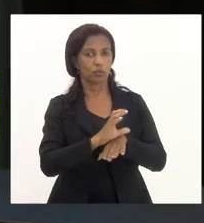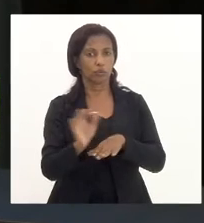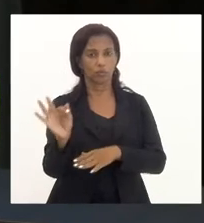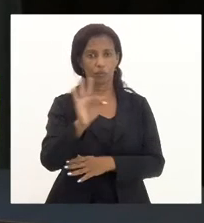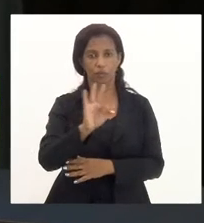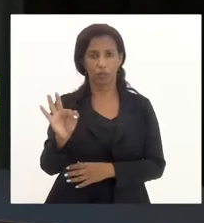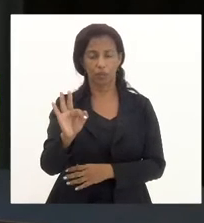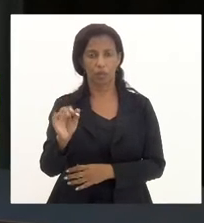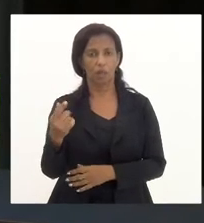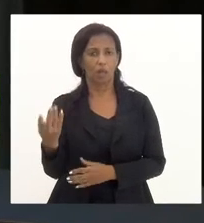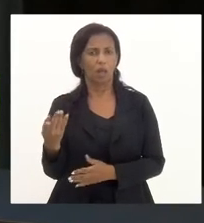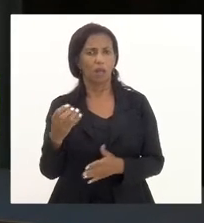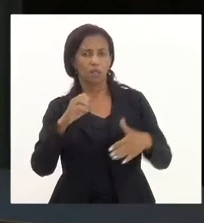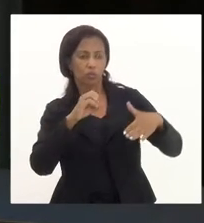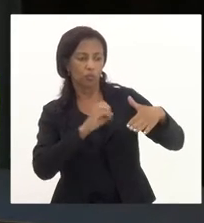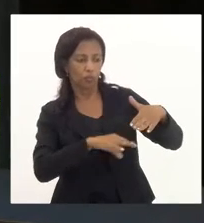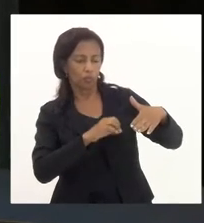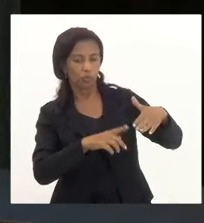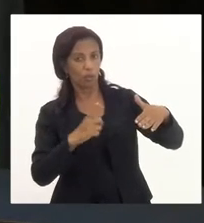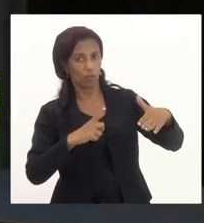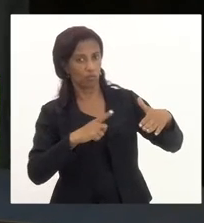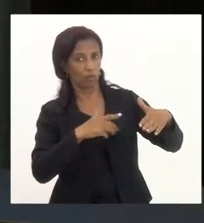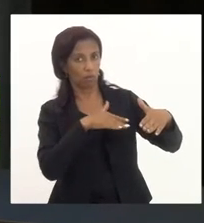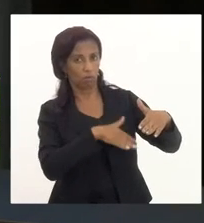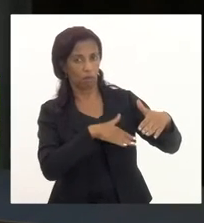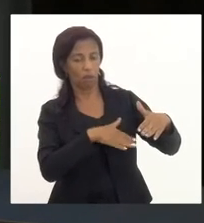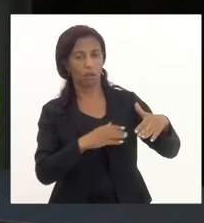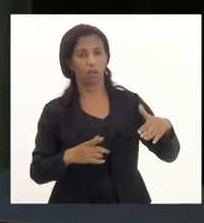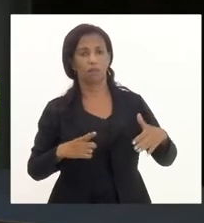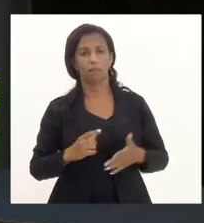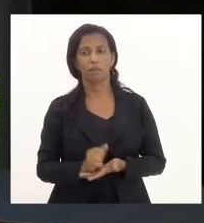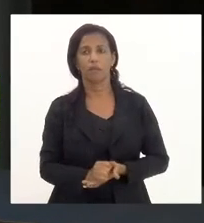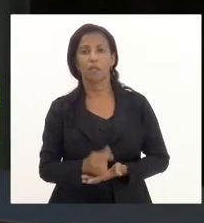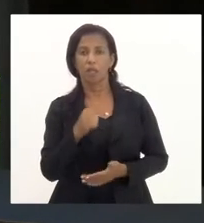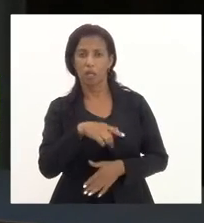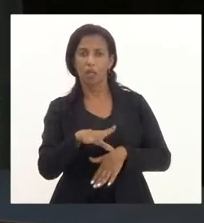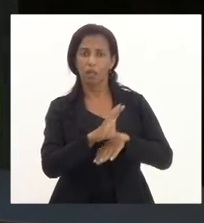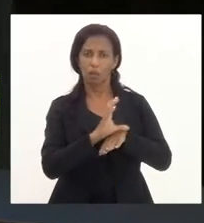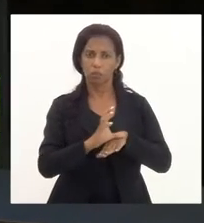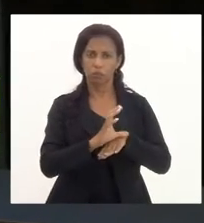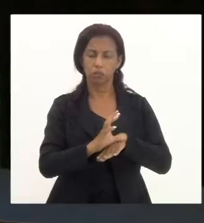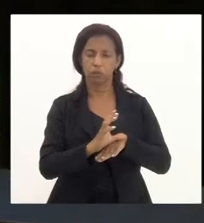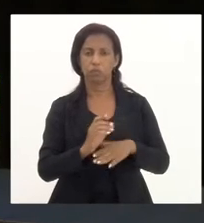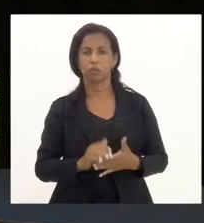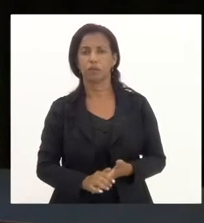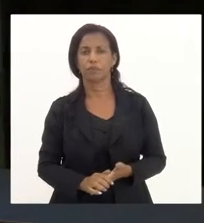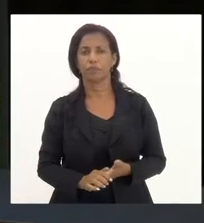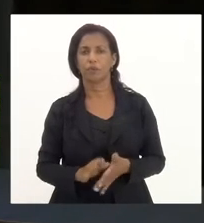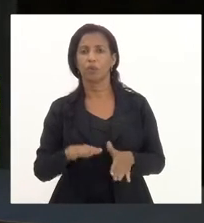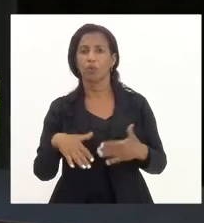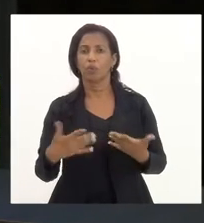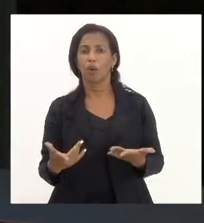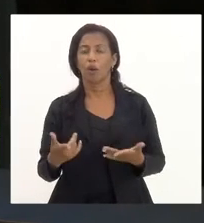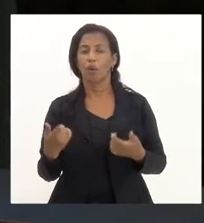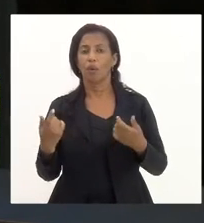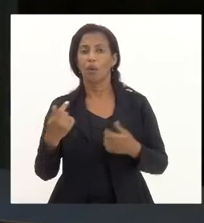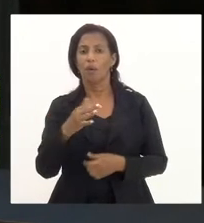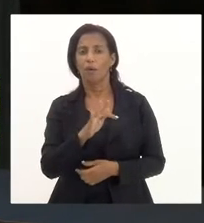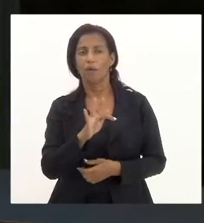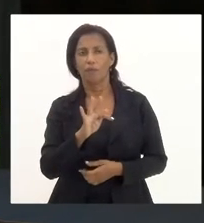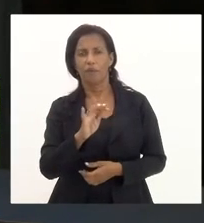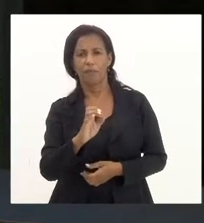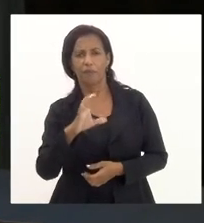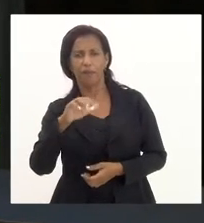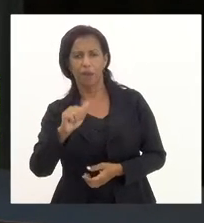ou seja aqueles Fundos já citados e são constitucionais que quais sejam filled o